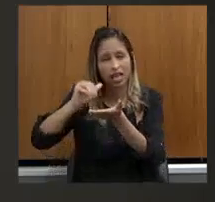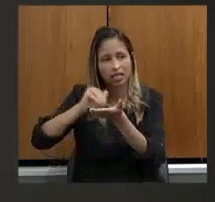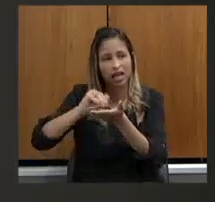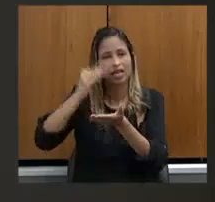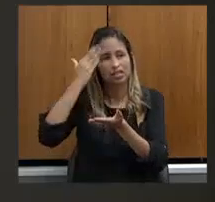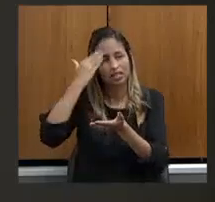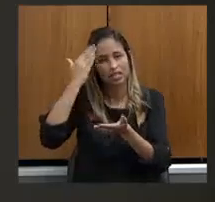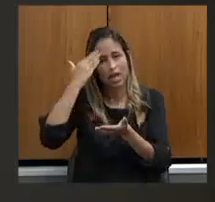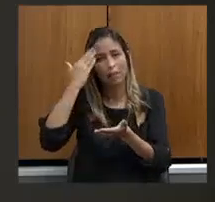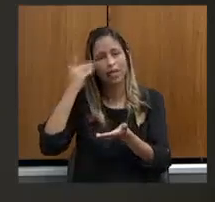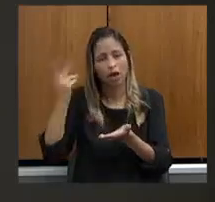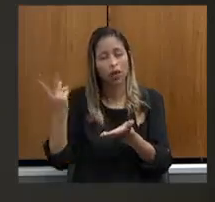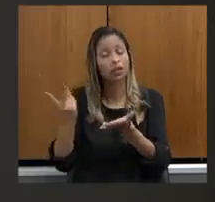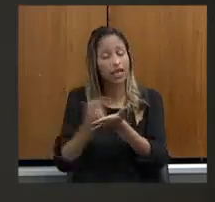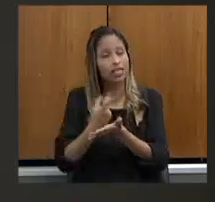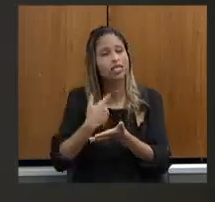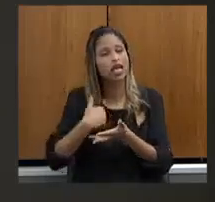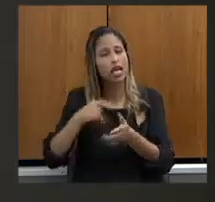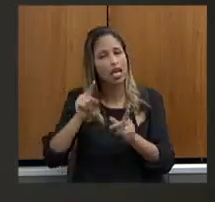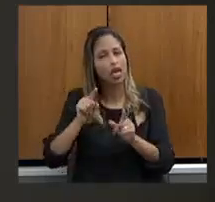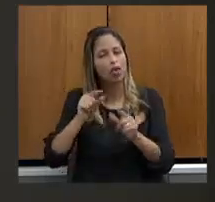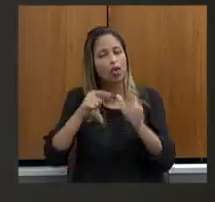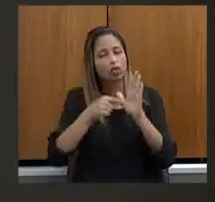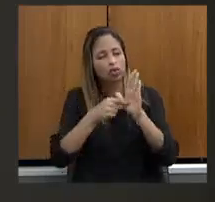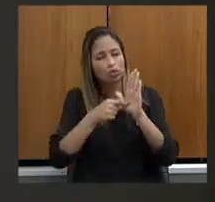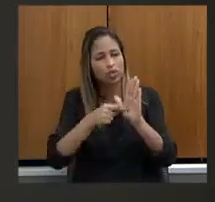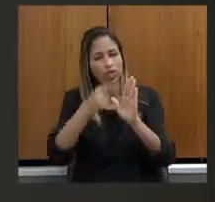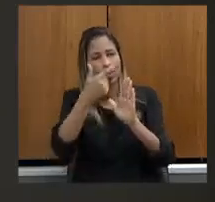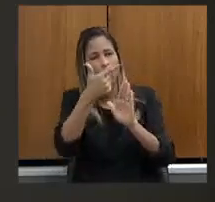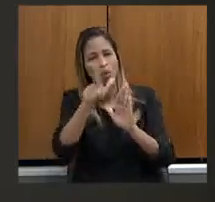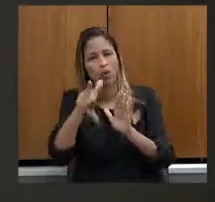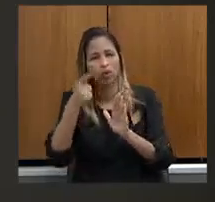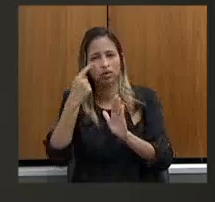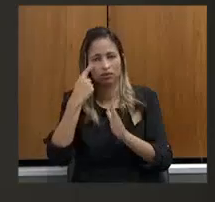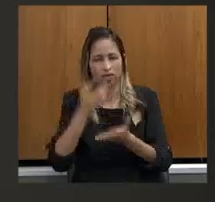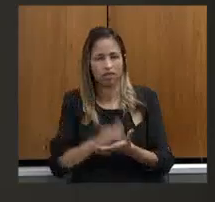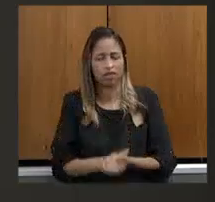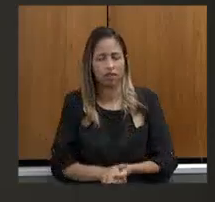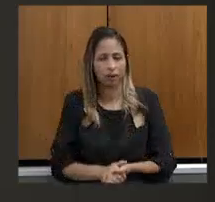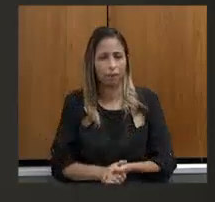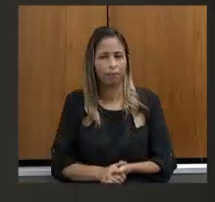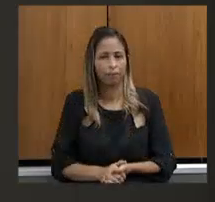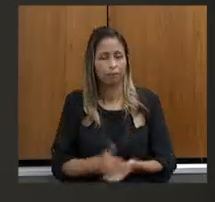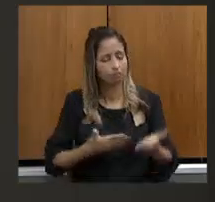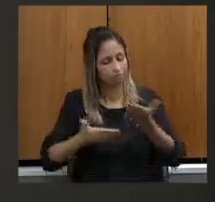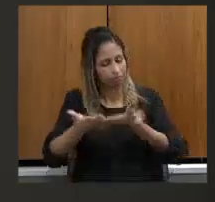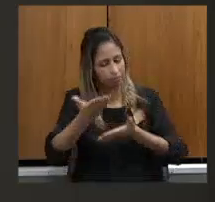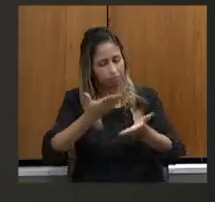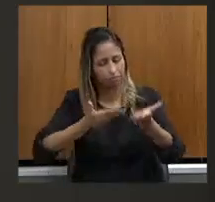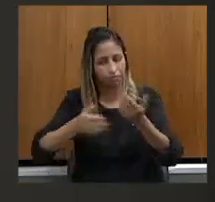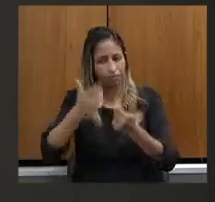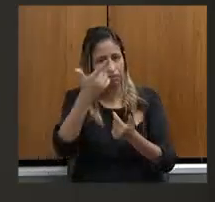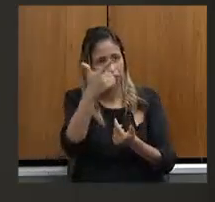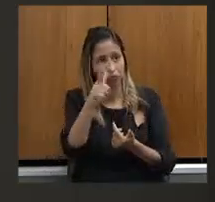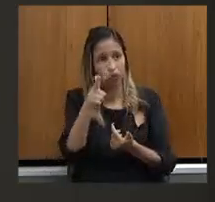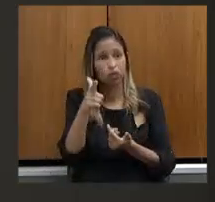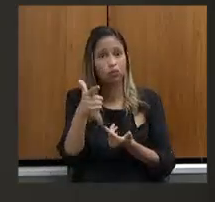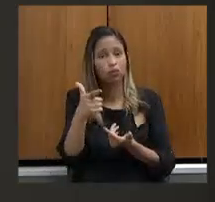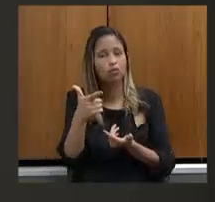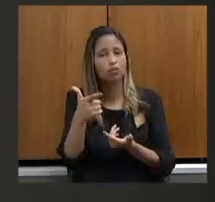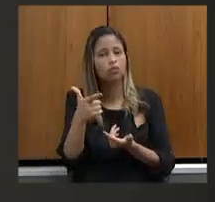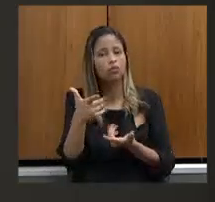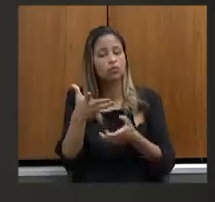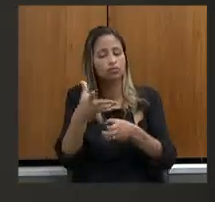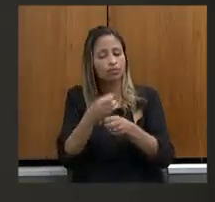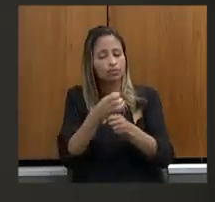sabe que eu cumpre Exatamente esse papel é de trazer um outro ponto de vista então eu gostaria de compartilhar um outro ponto de vista em relação